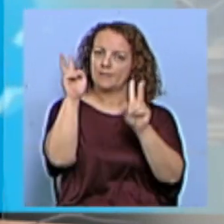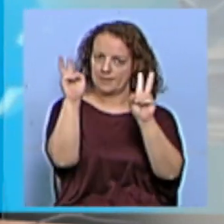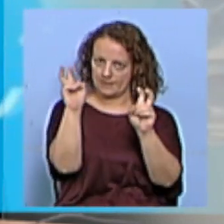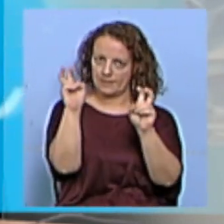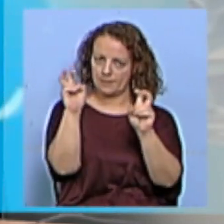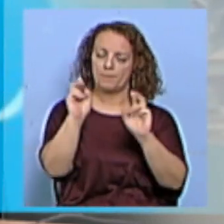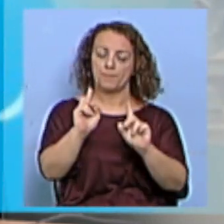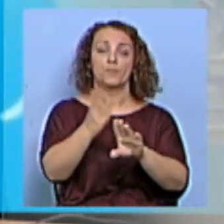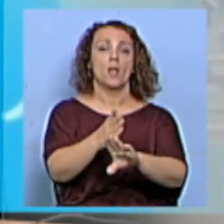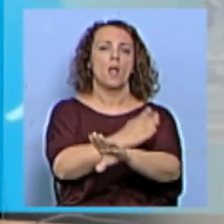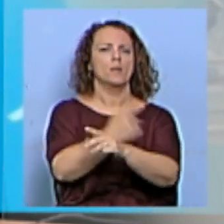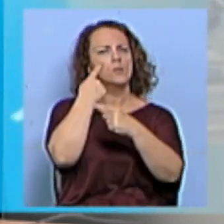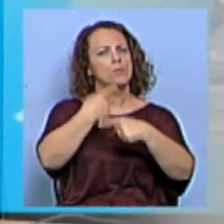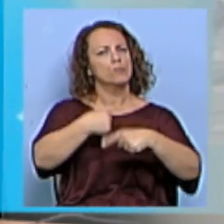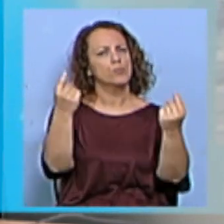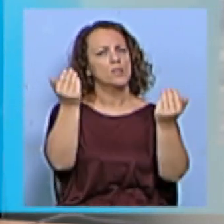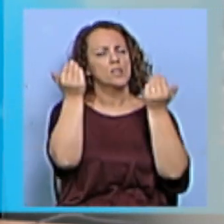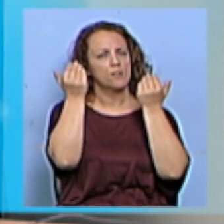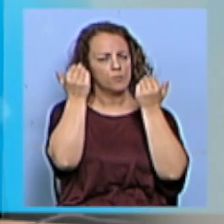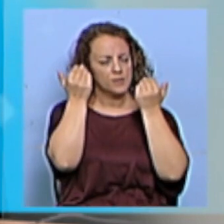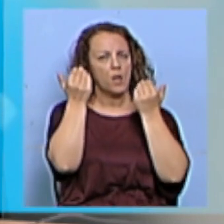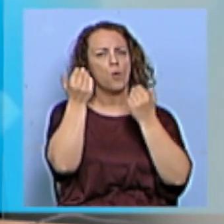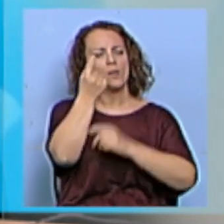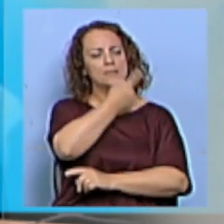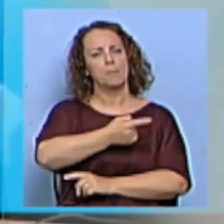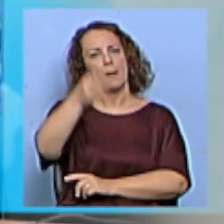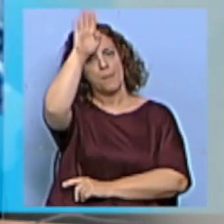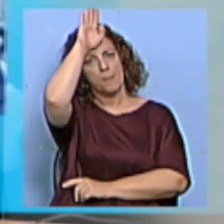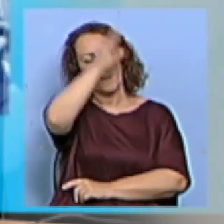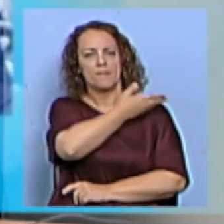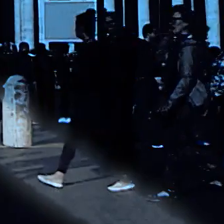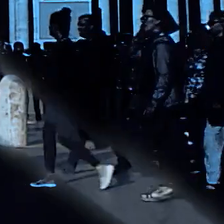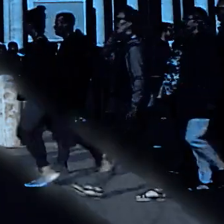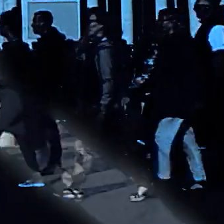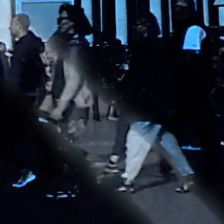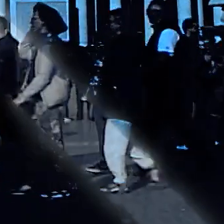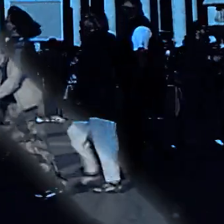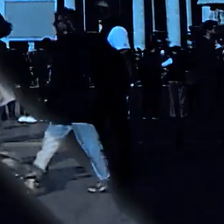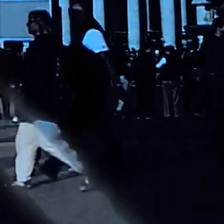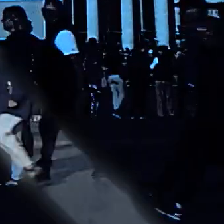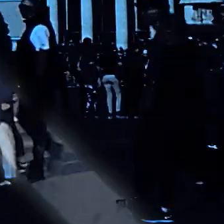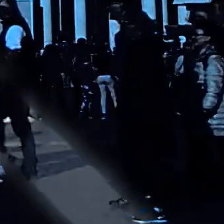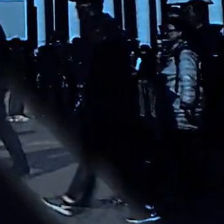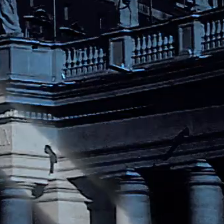tempo. Antes, mostramos-lhe como foi a semana do Papa Francisco.